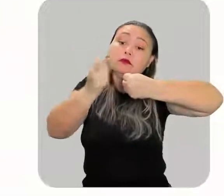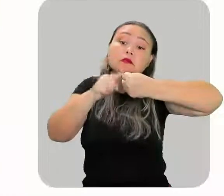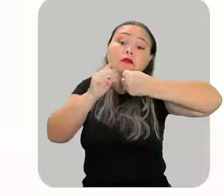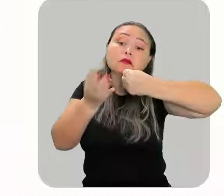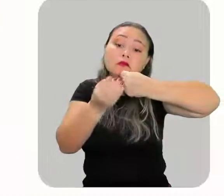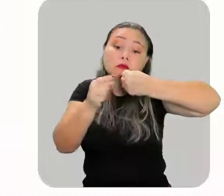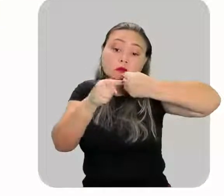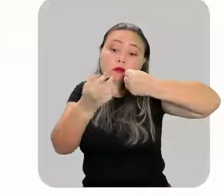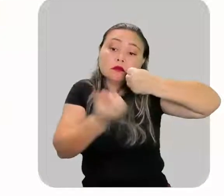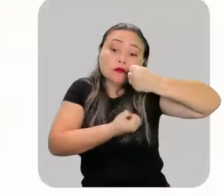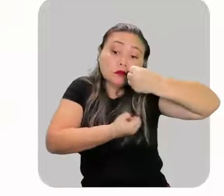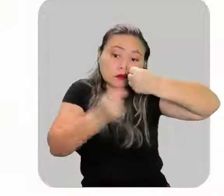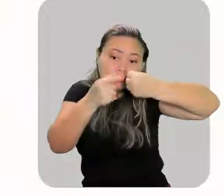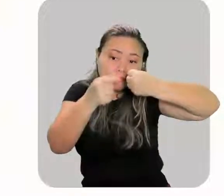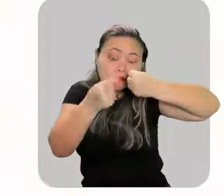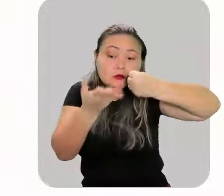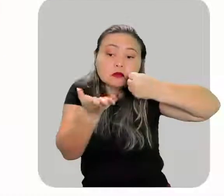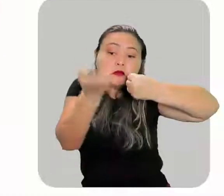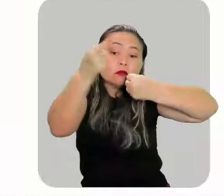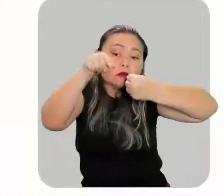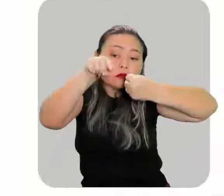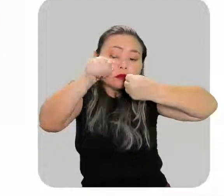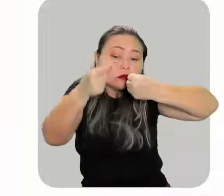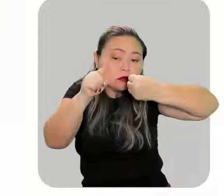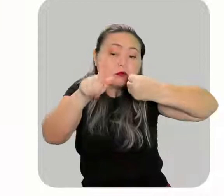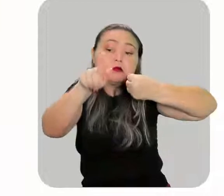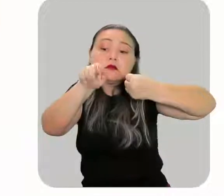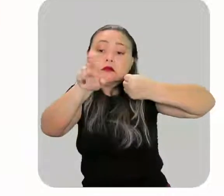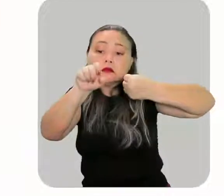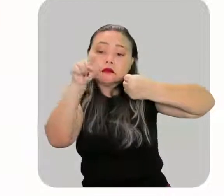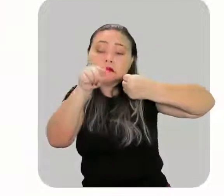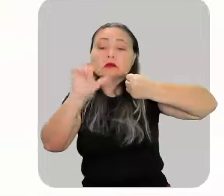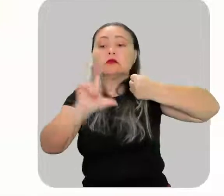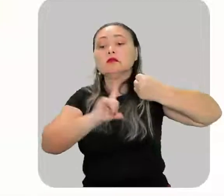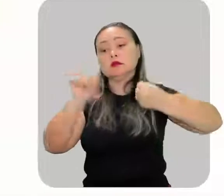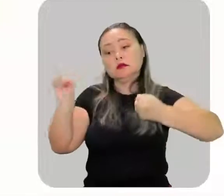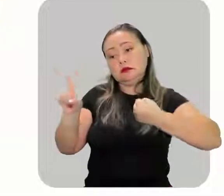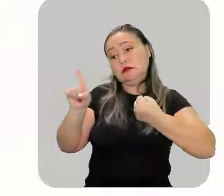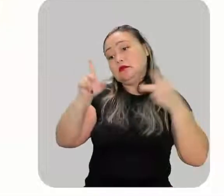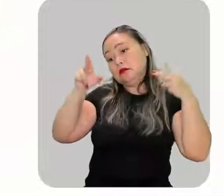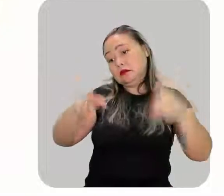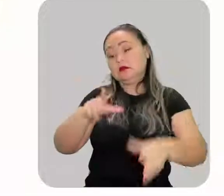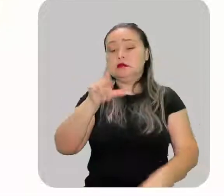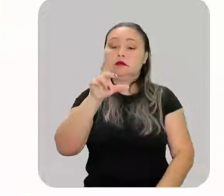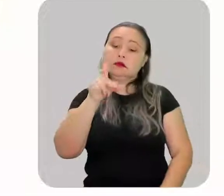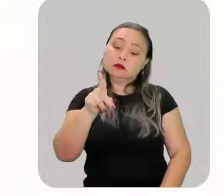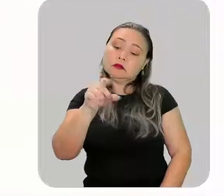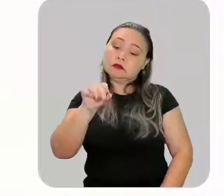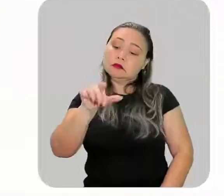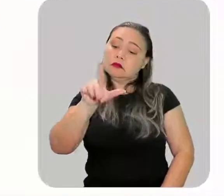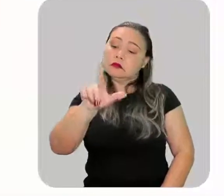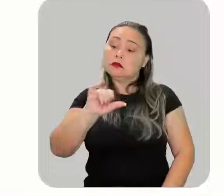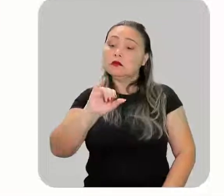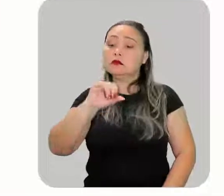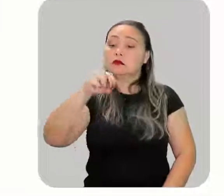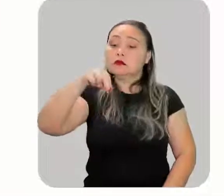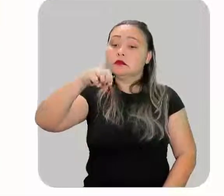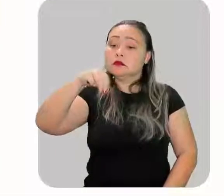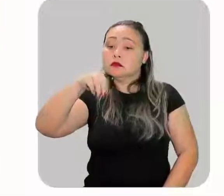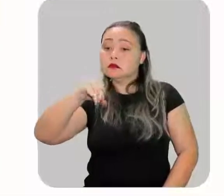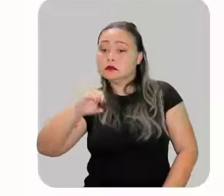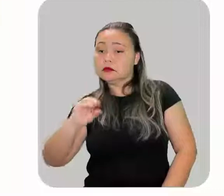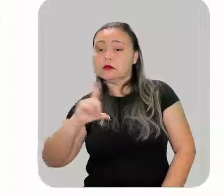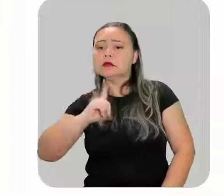temos aí uma equação do terceiro grau, do mesmo formato que polinômios. Mas e vocês aí? Será